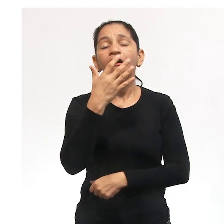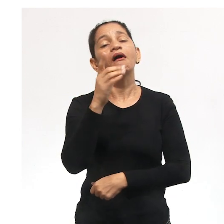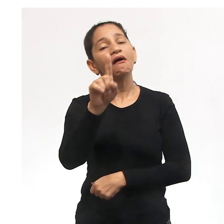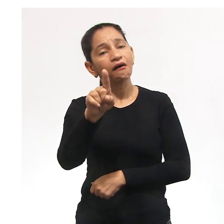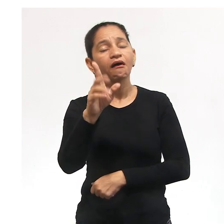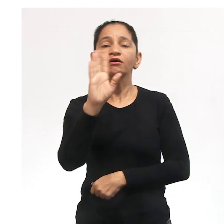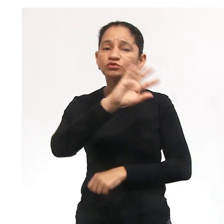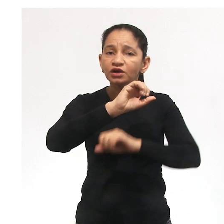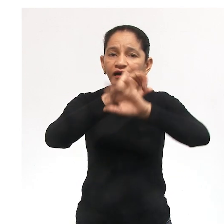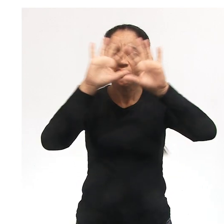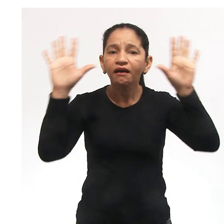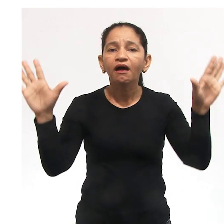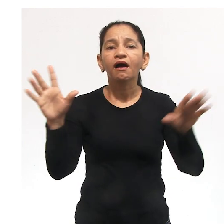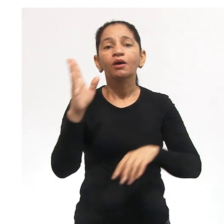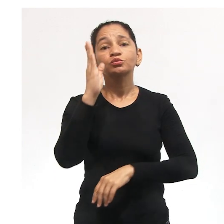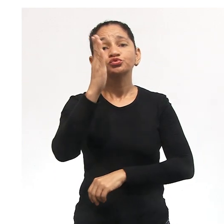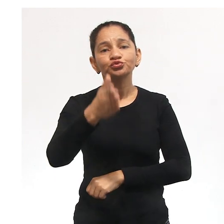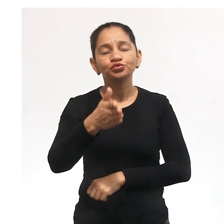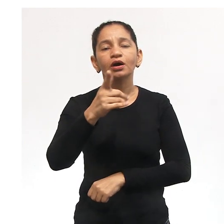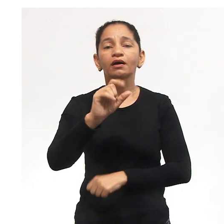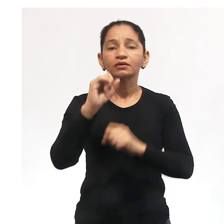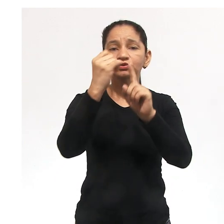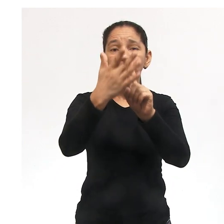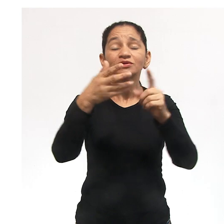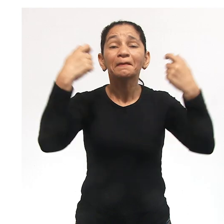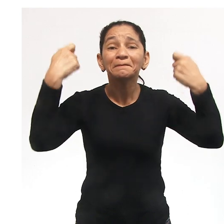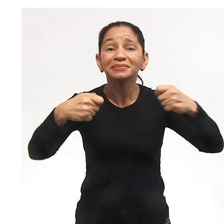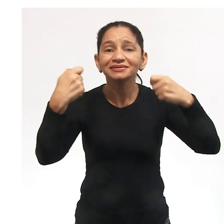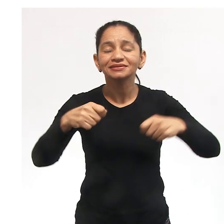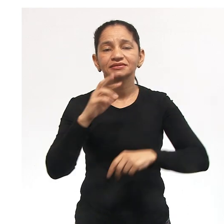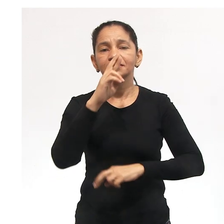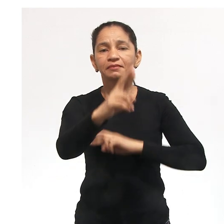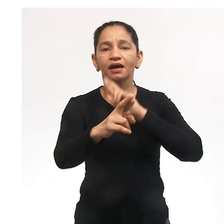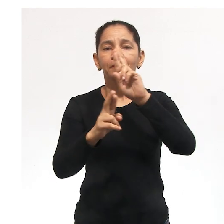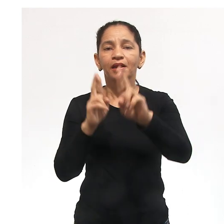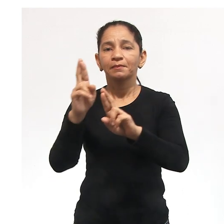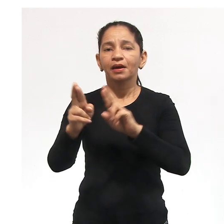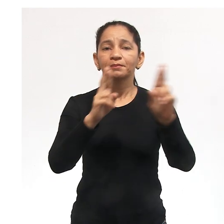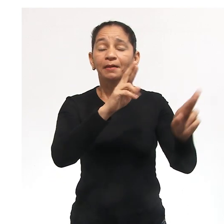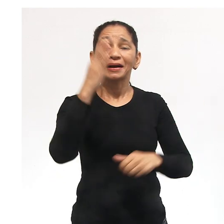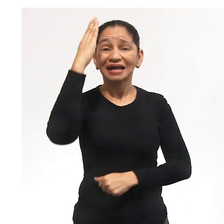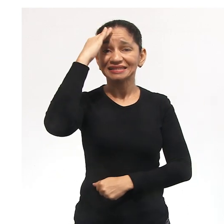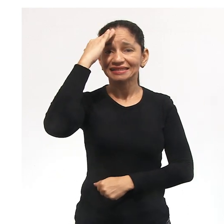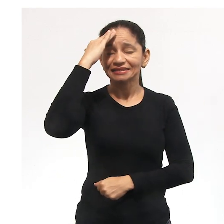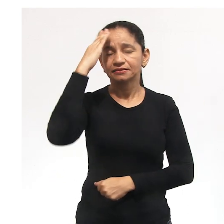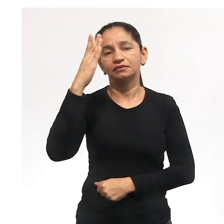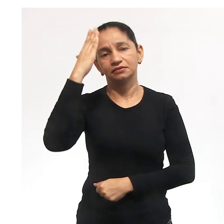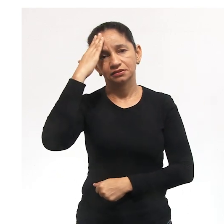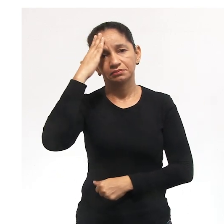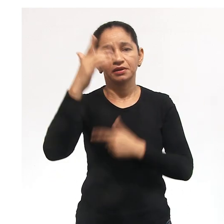pesquisa ali, né, tentando evidenciar o que a sociedade precisa, o